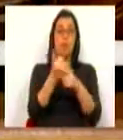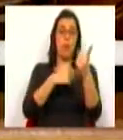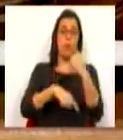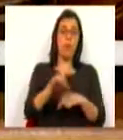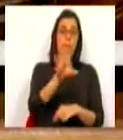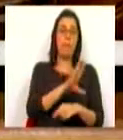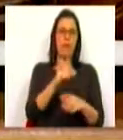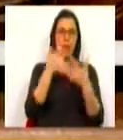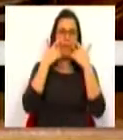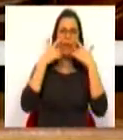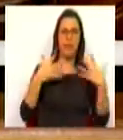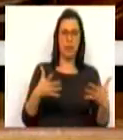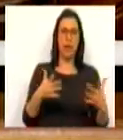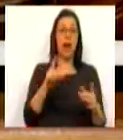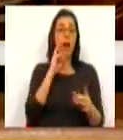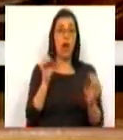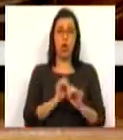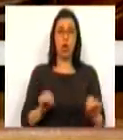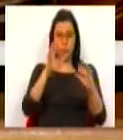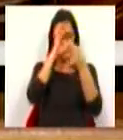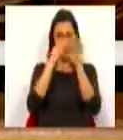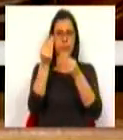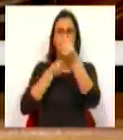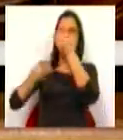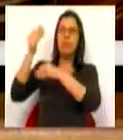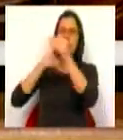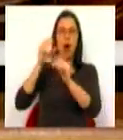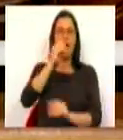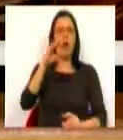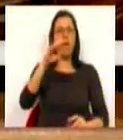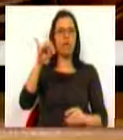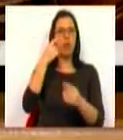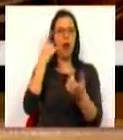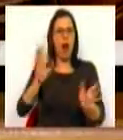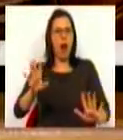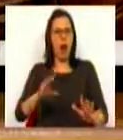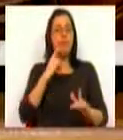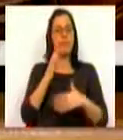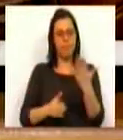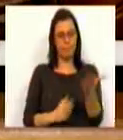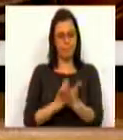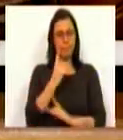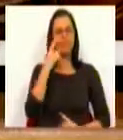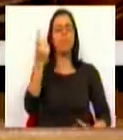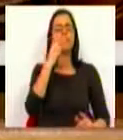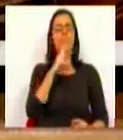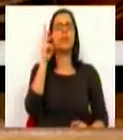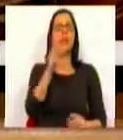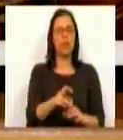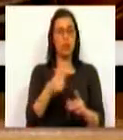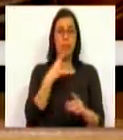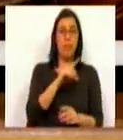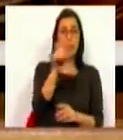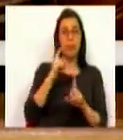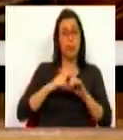que, de forma negligente, não garantiu o escrutínio de movimentos financeiros para offshores. Continuaremos à procura de respostas para as